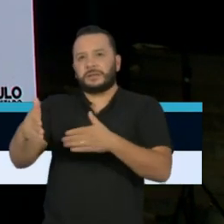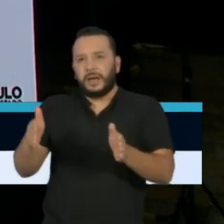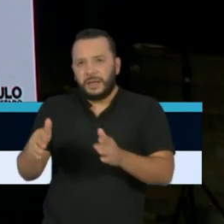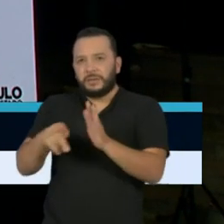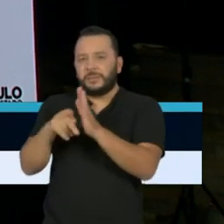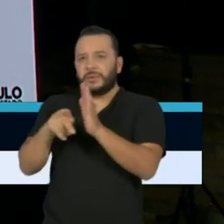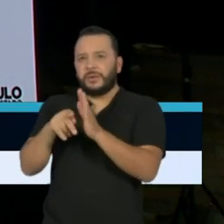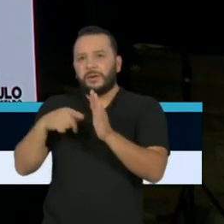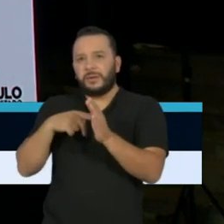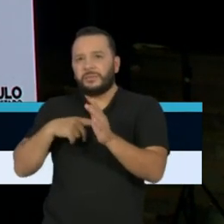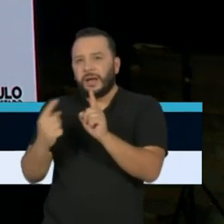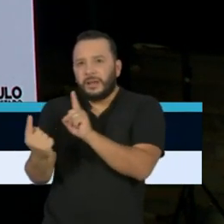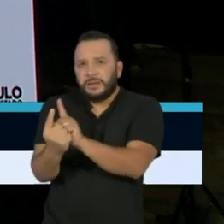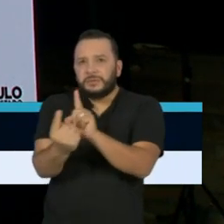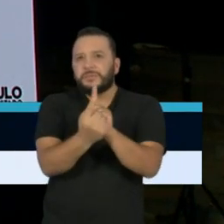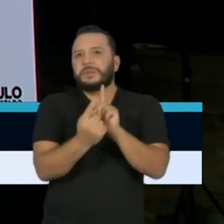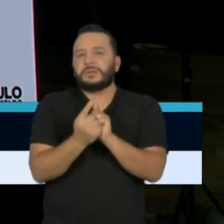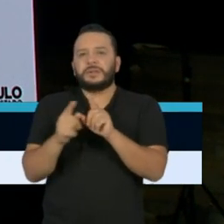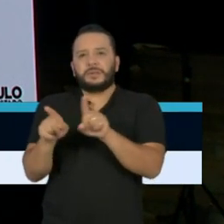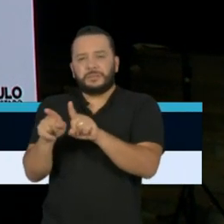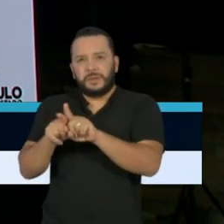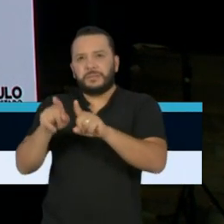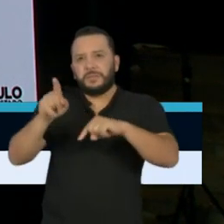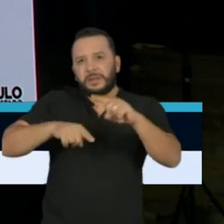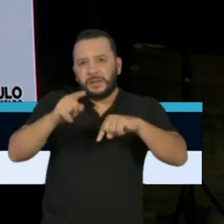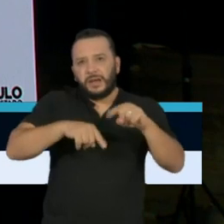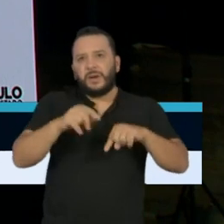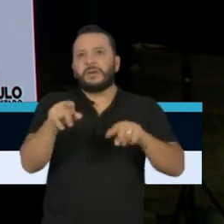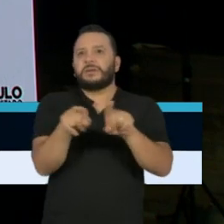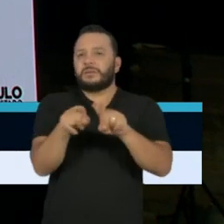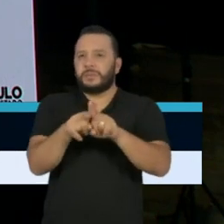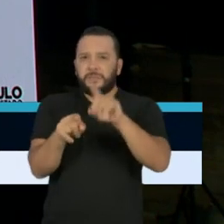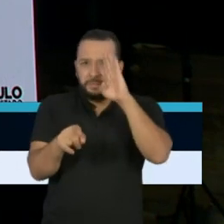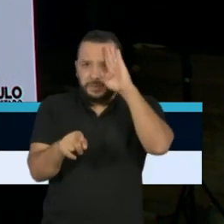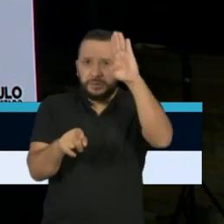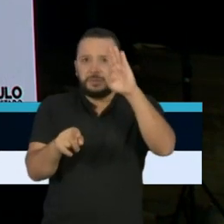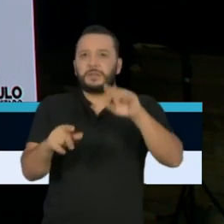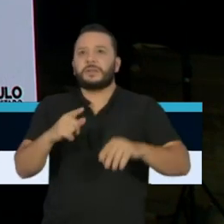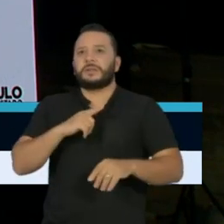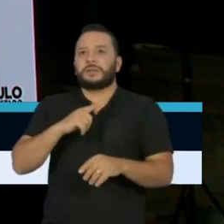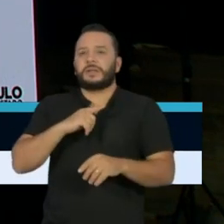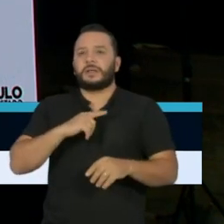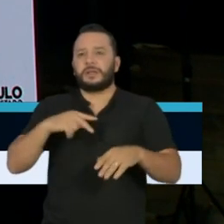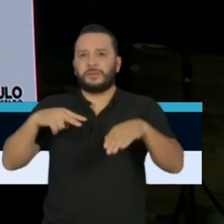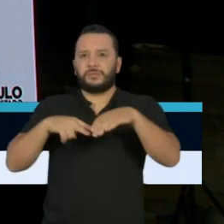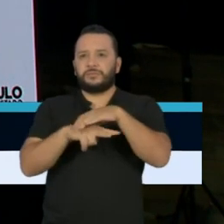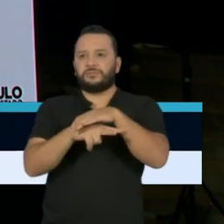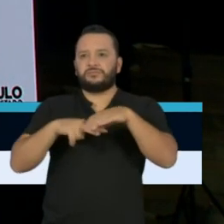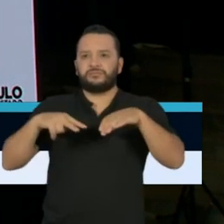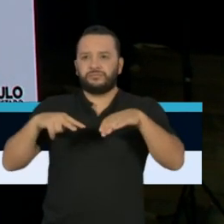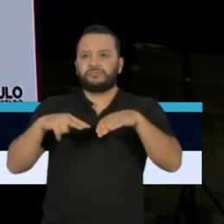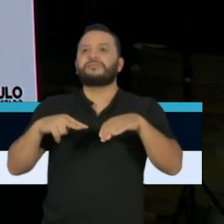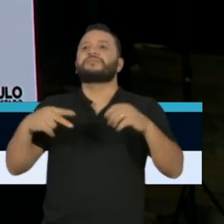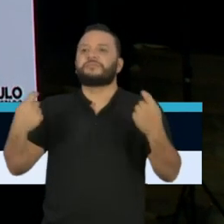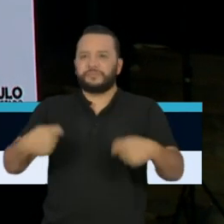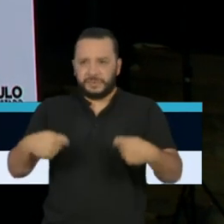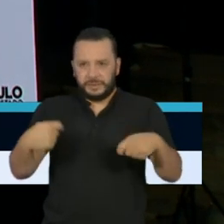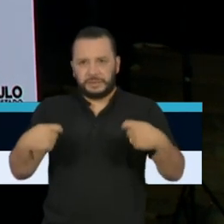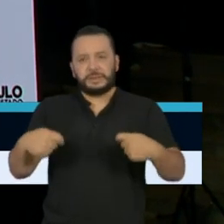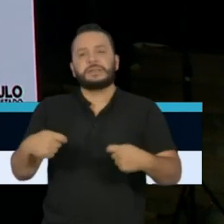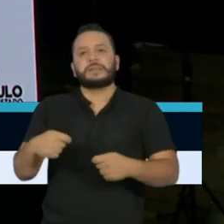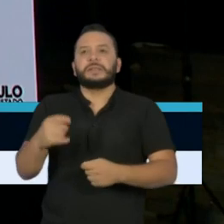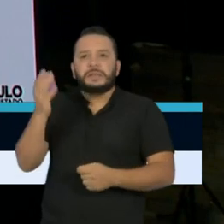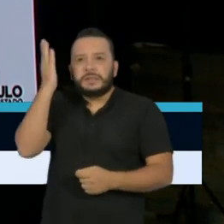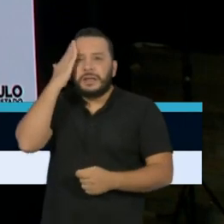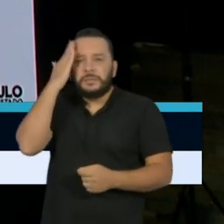são salas de equipamento, e principalmente o tomógrafo, que é um equipamento necessário para esses